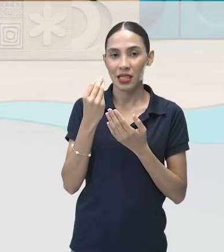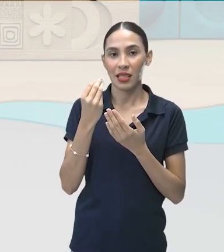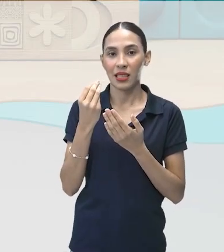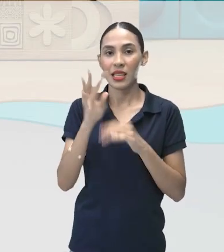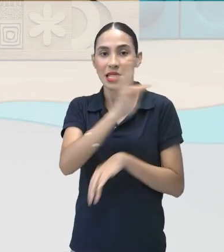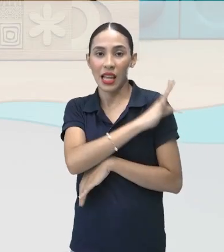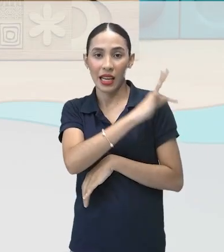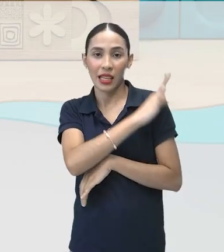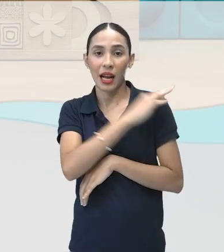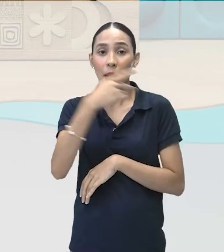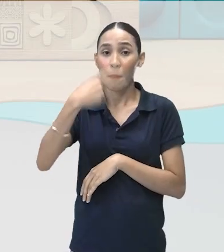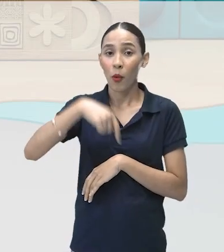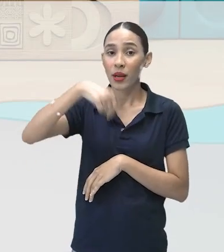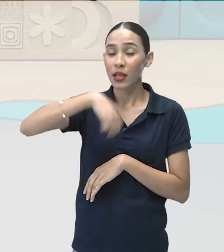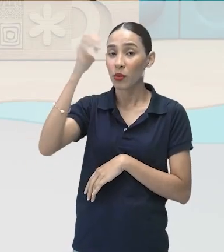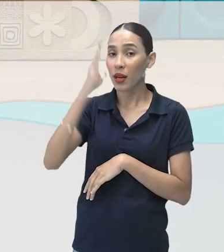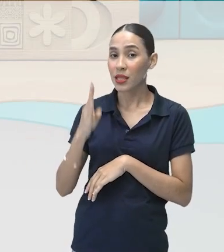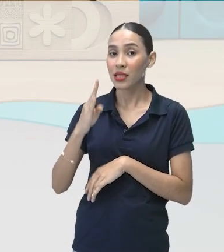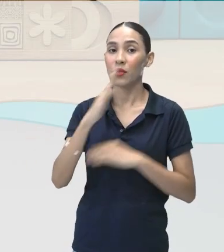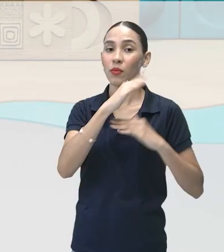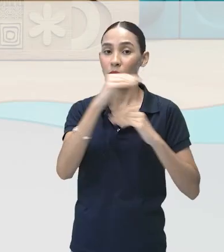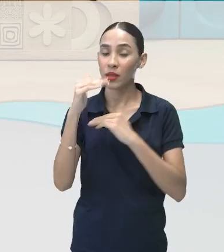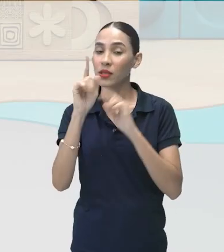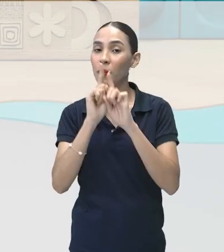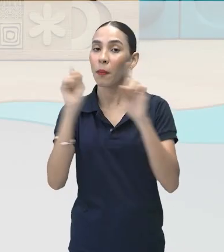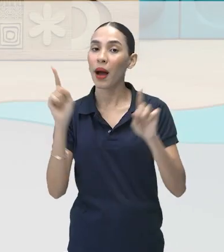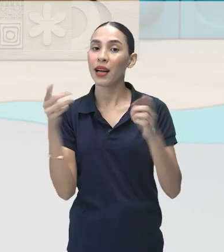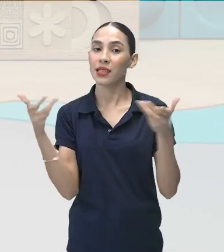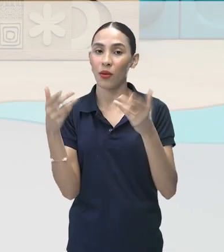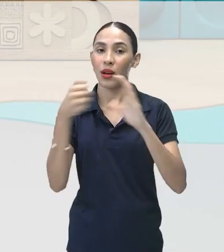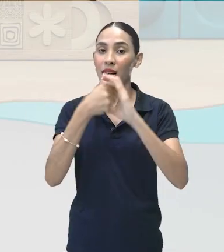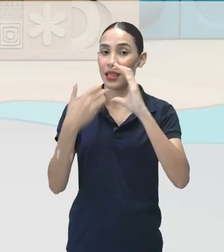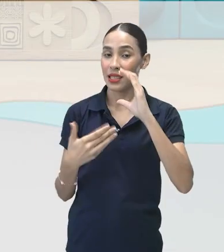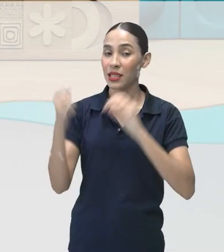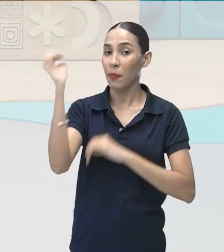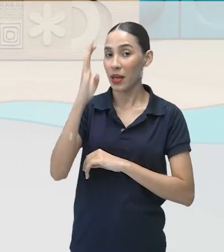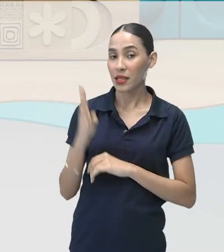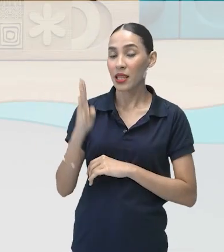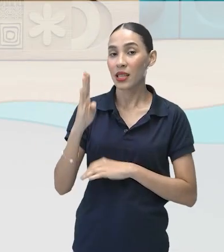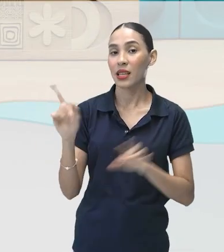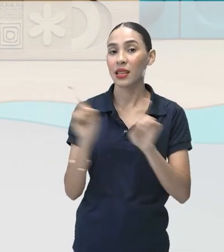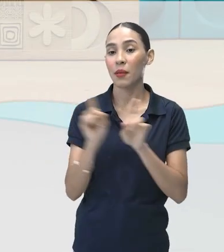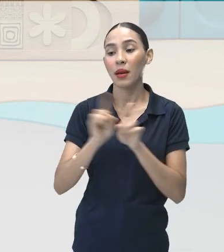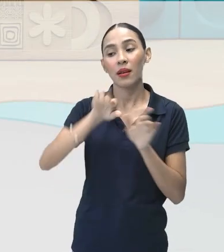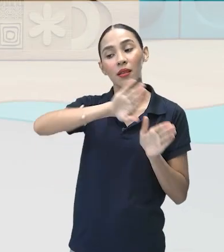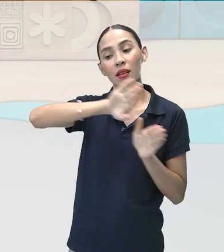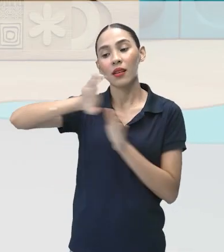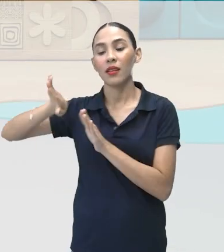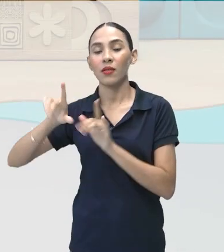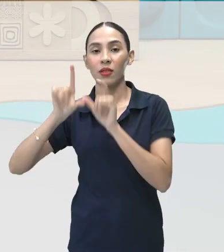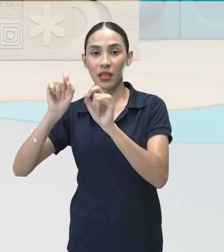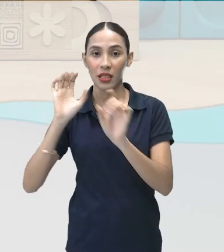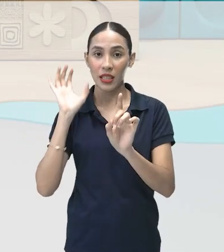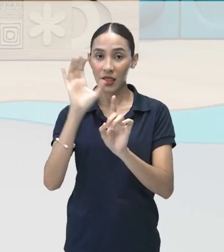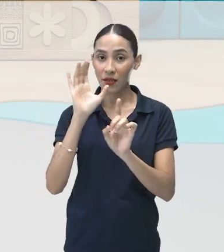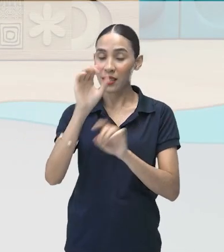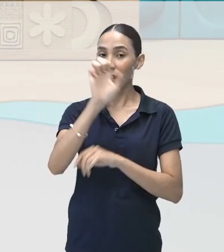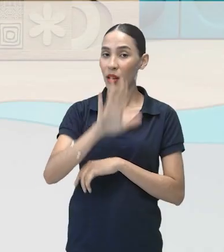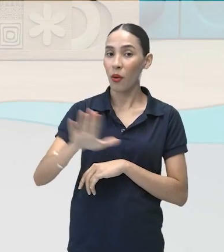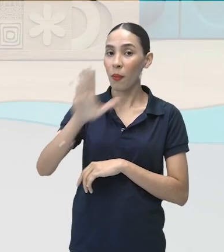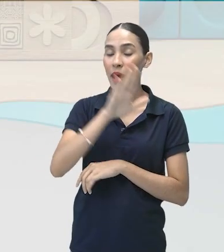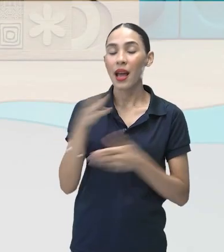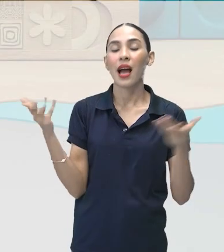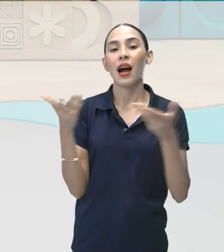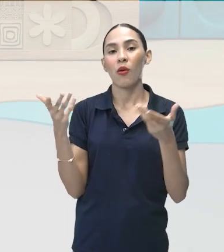arte cubista, mas com características brasileiras. Deixamos de lado a influência europeia